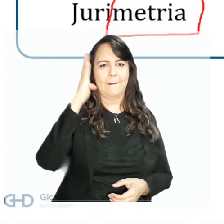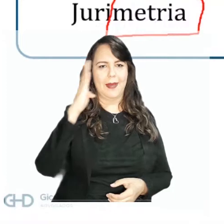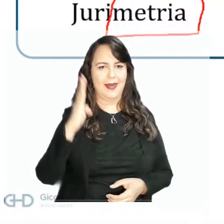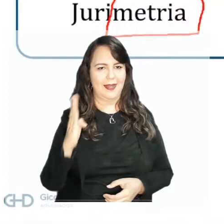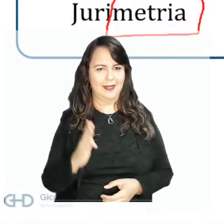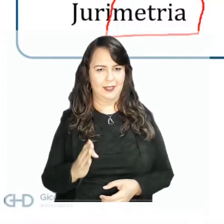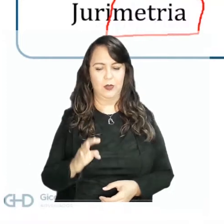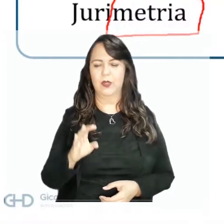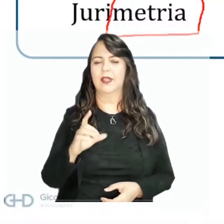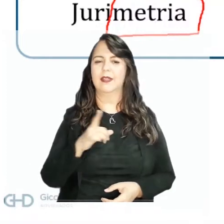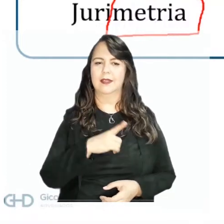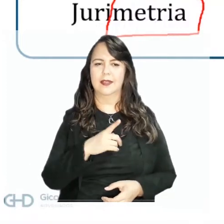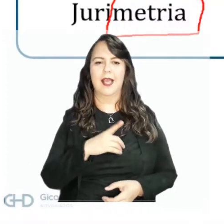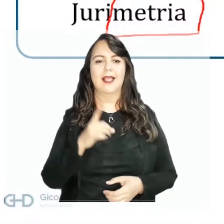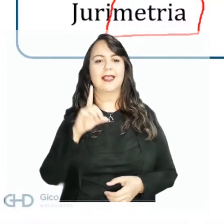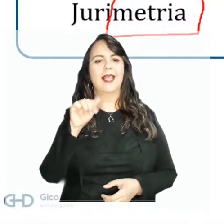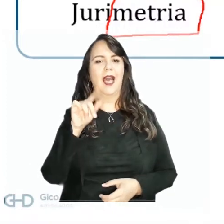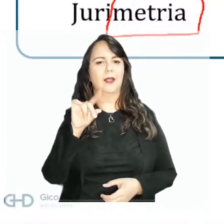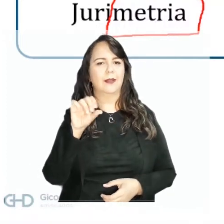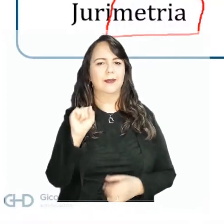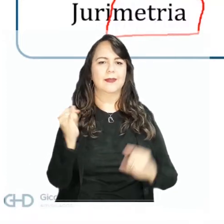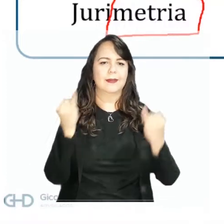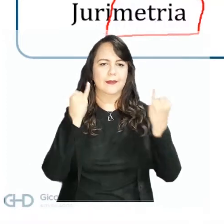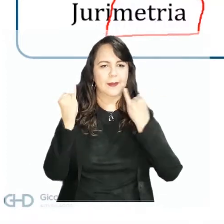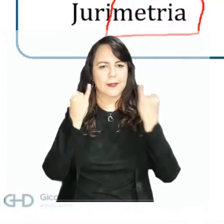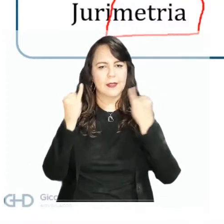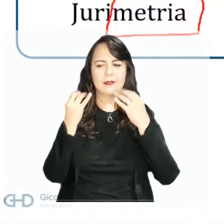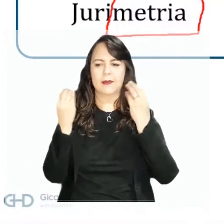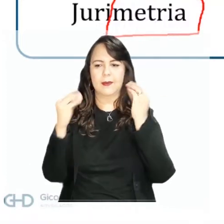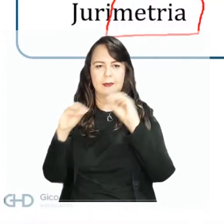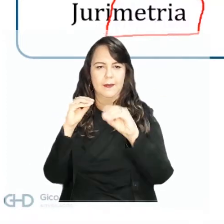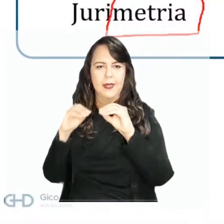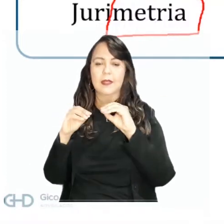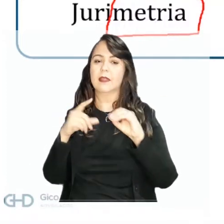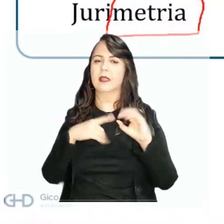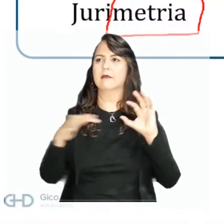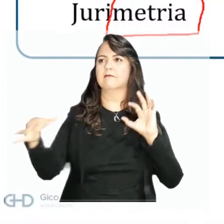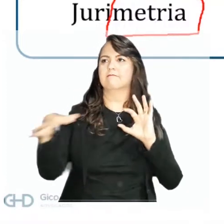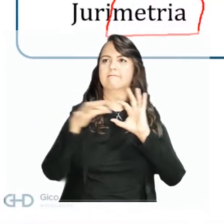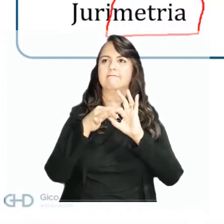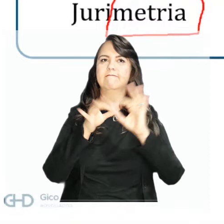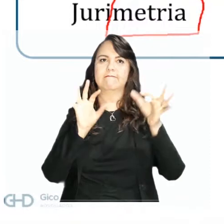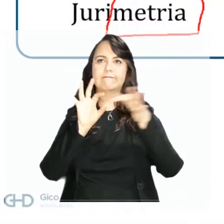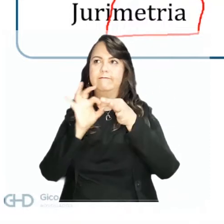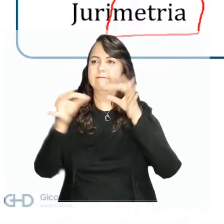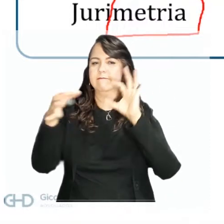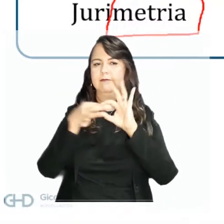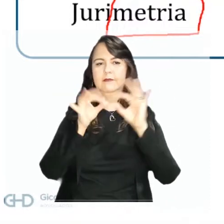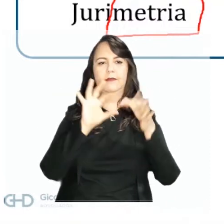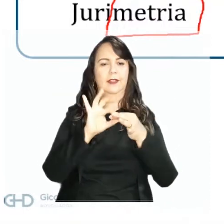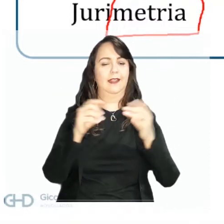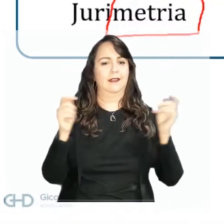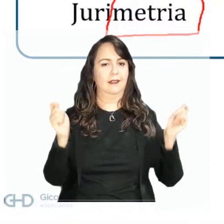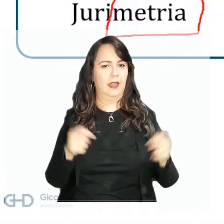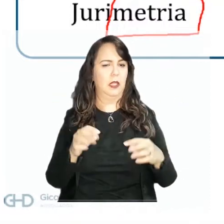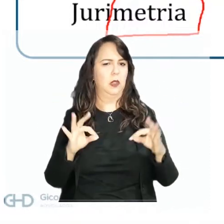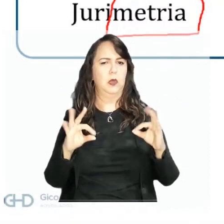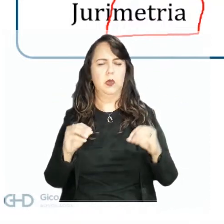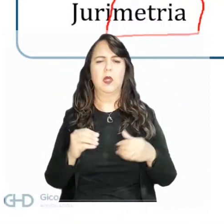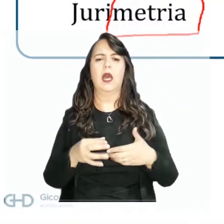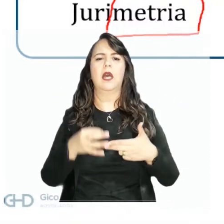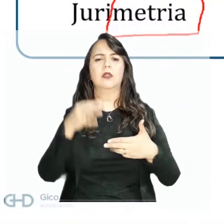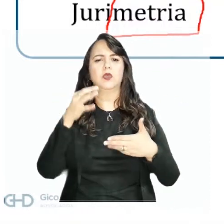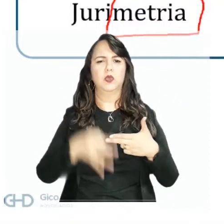correlacionados e todos os bancos de dados estivessem disponibilizando toda a jurisprudência no Brasil todo, para qualquer